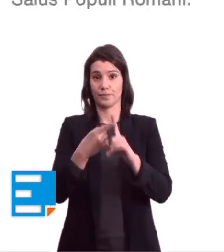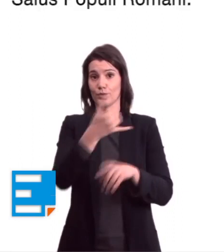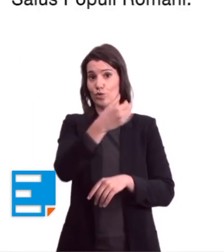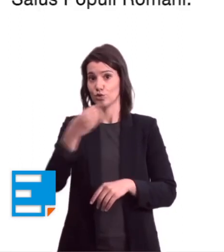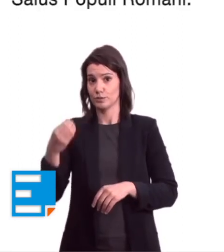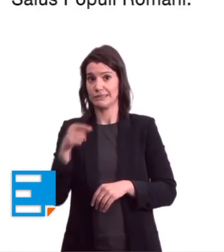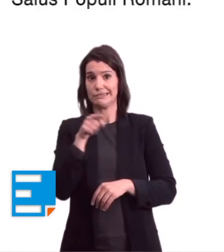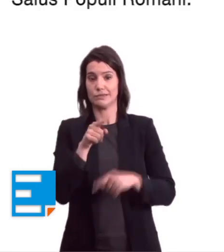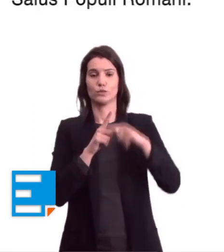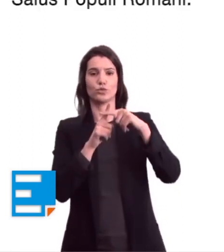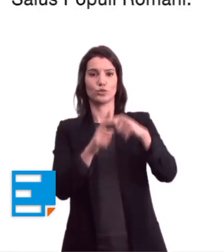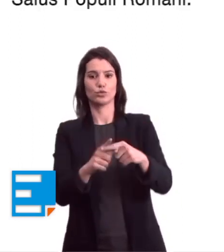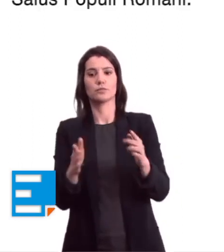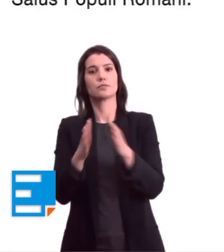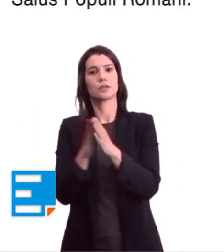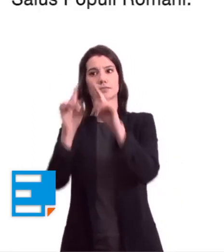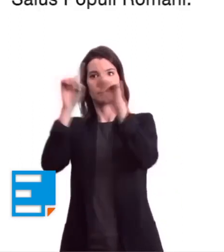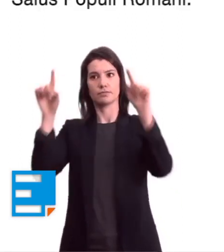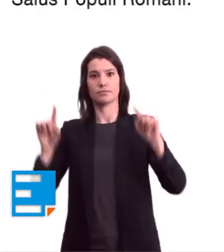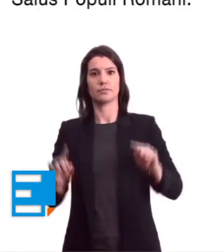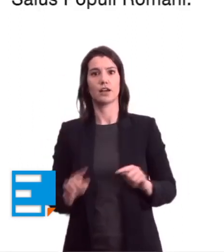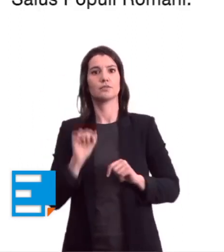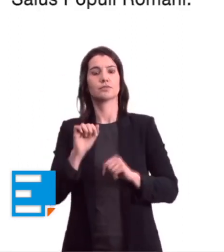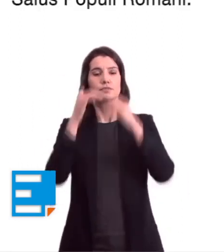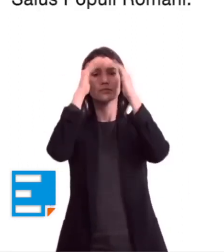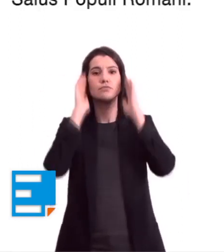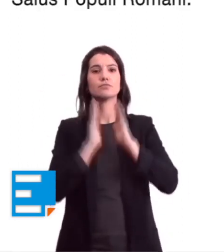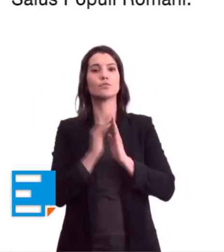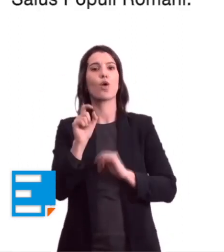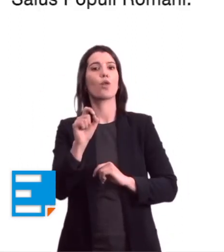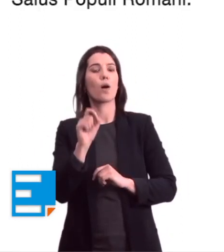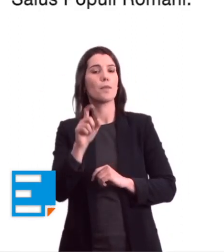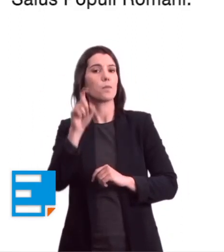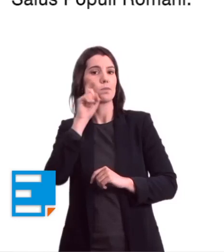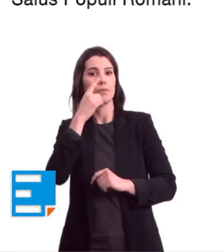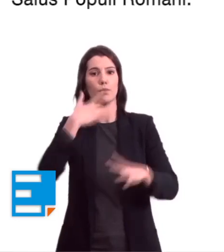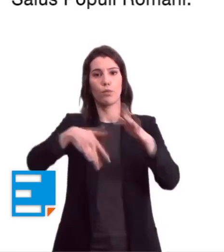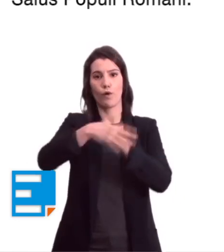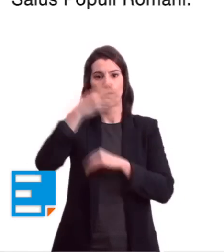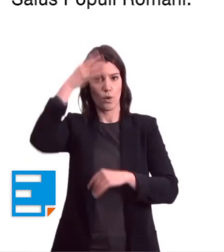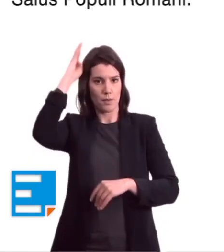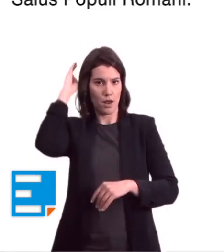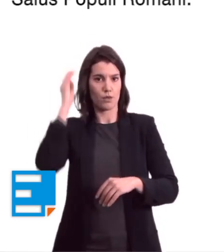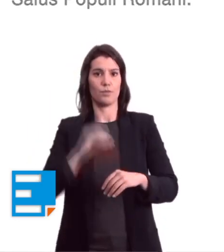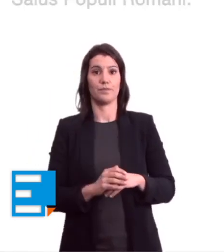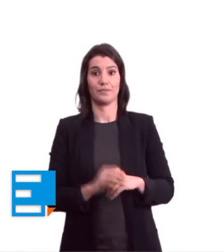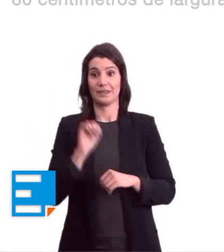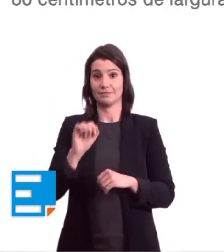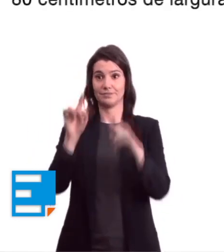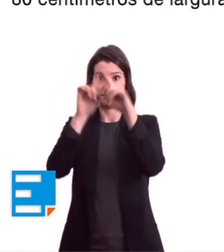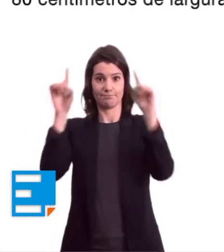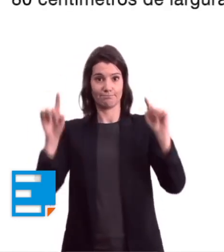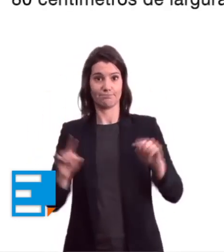Em 2000, a cruz peregrina é acompanhada pela imagem de Nossa Senhora, Salus Populi Romani.